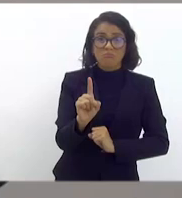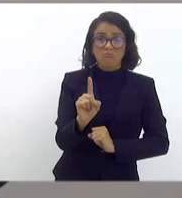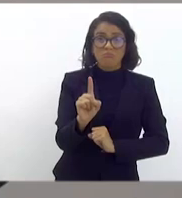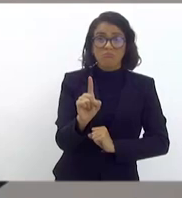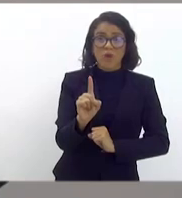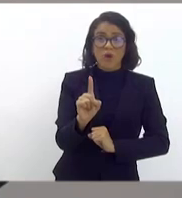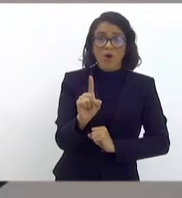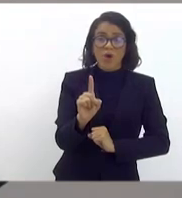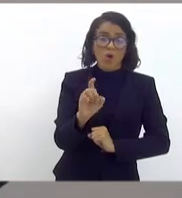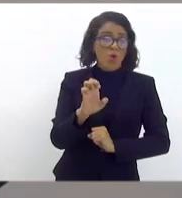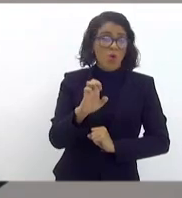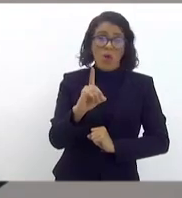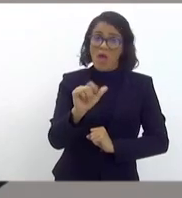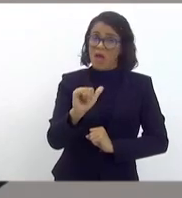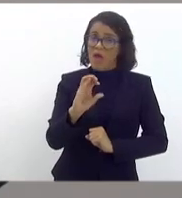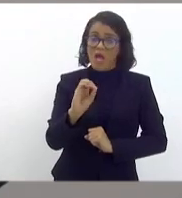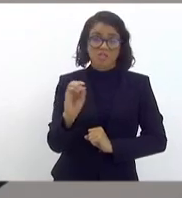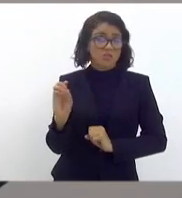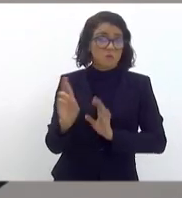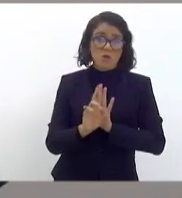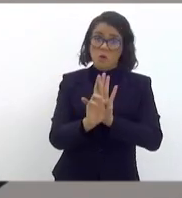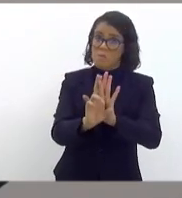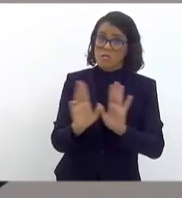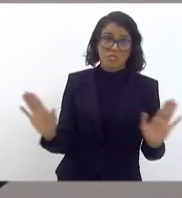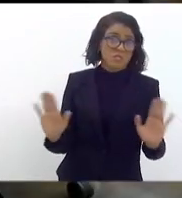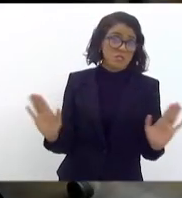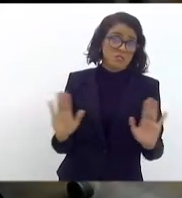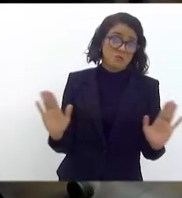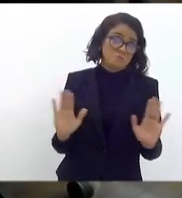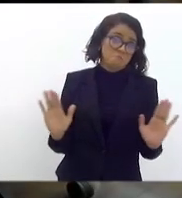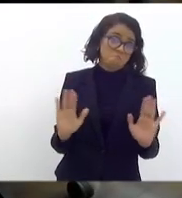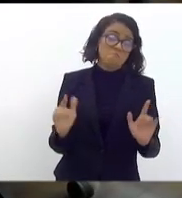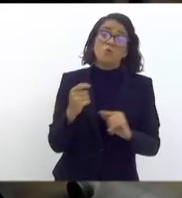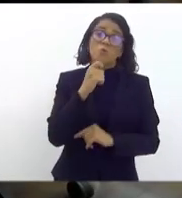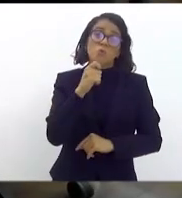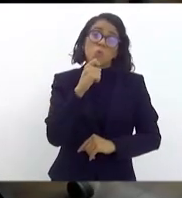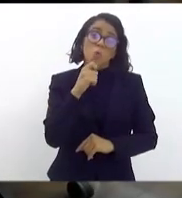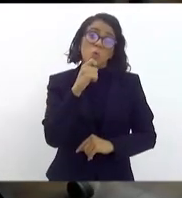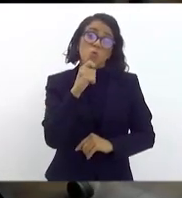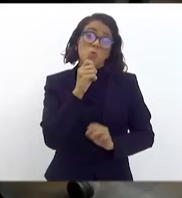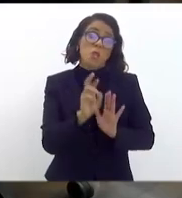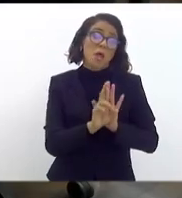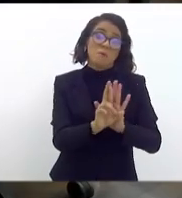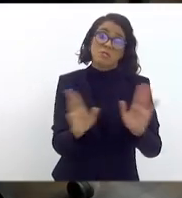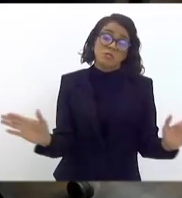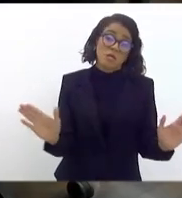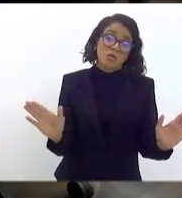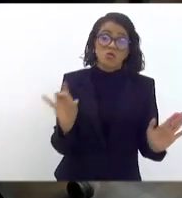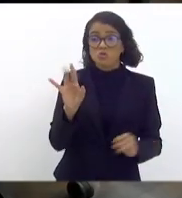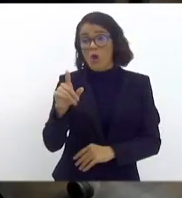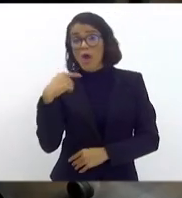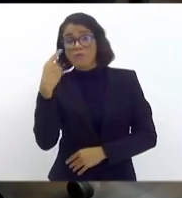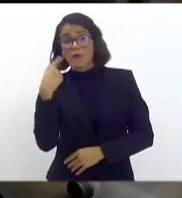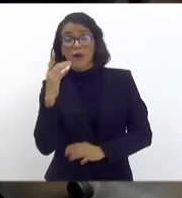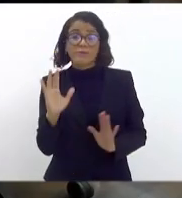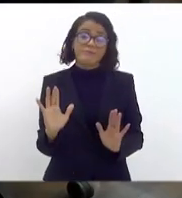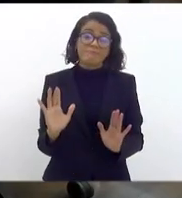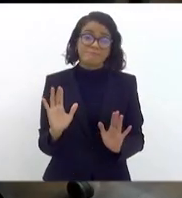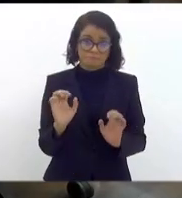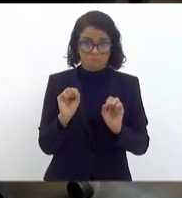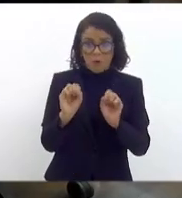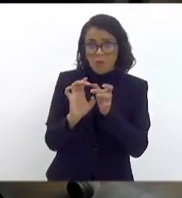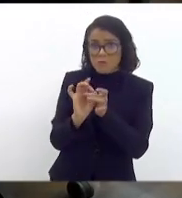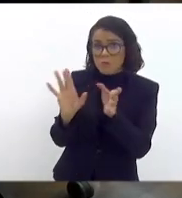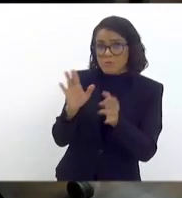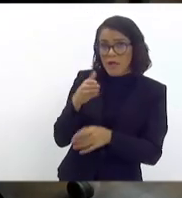o ECAD não mandou representante. Isso que eu falo agora. Não, o advogado, então, está sem representante aqui hoje. Está com um advogado. Me permite, presidente. Claro.